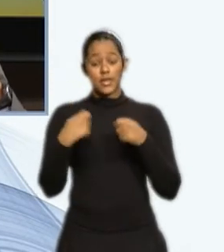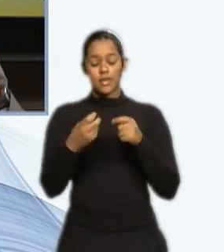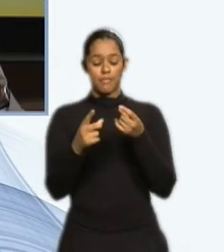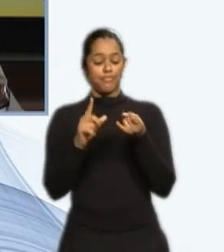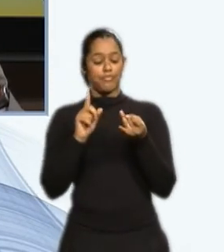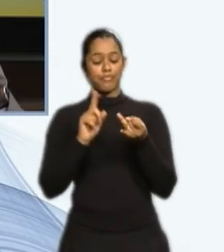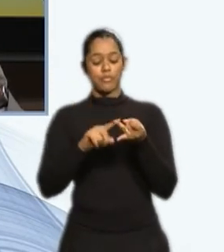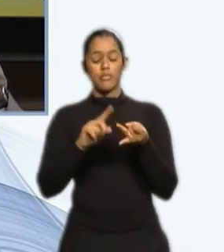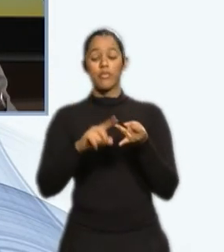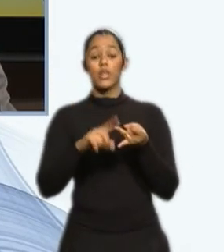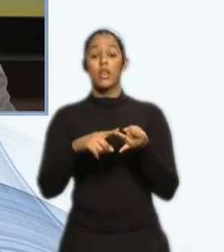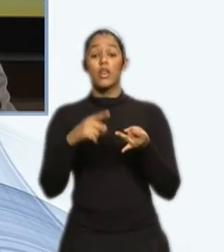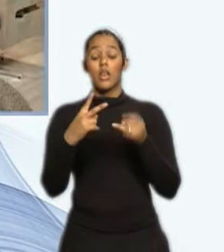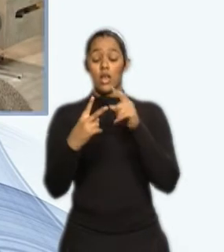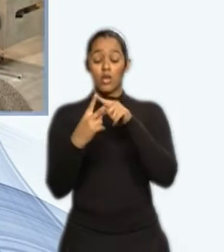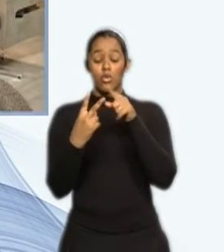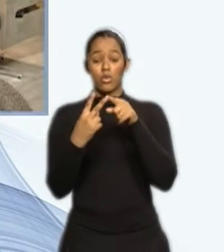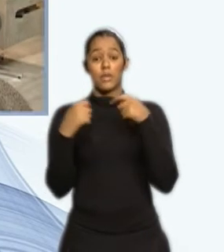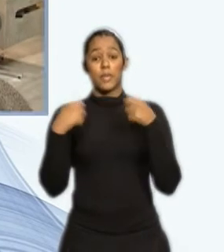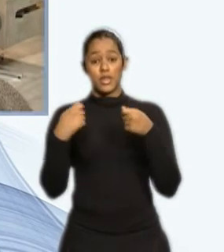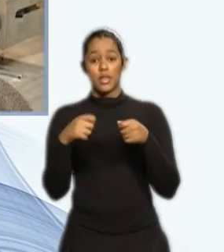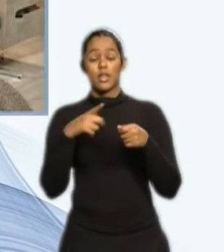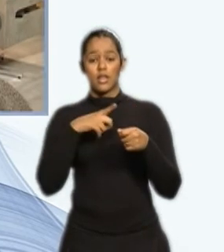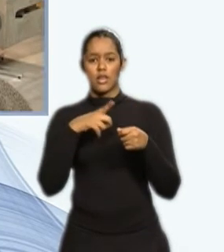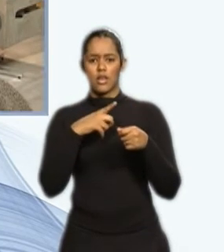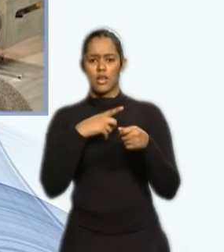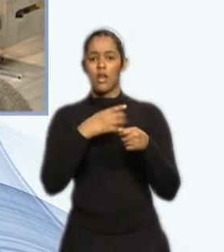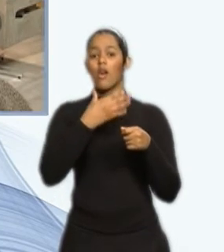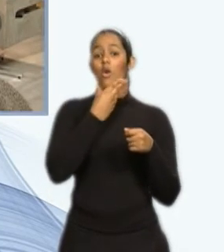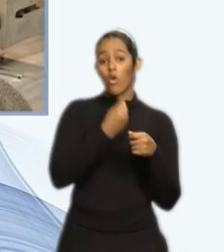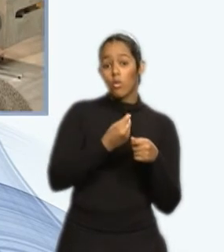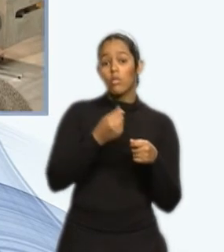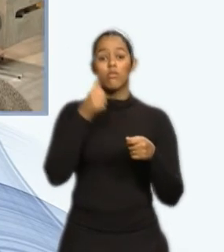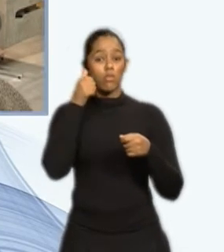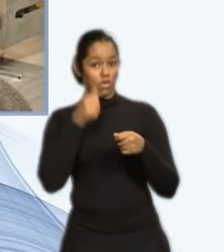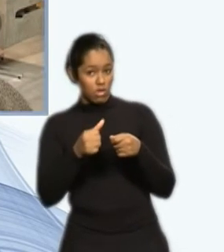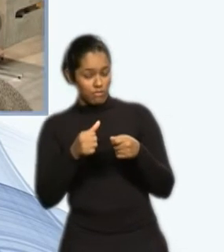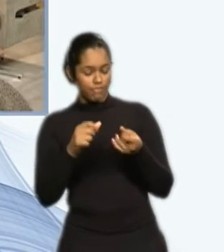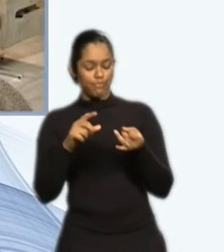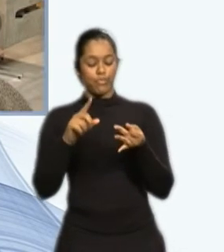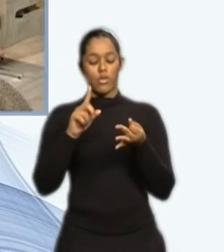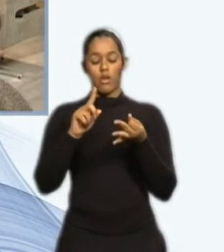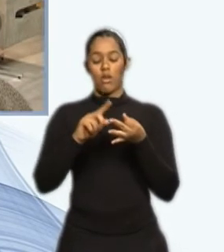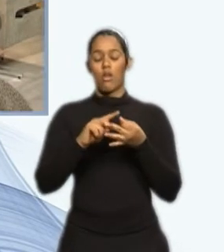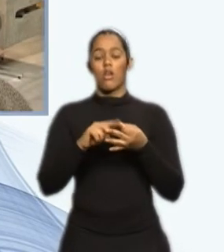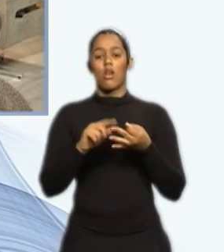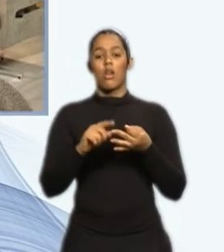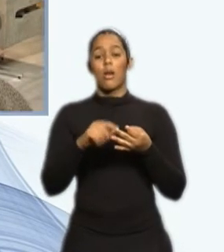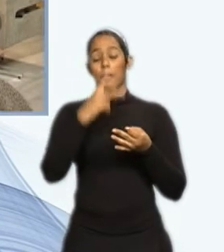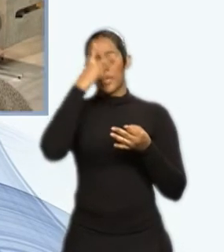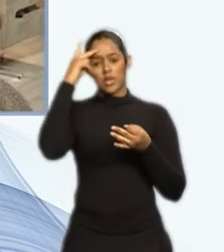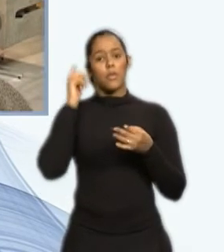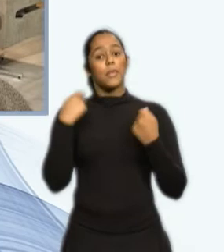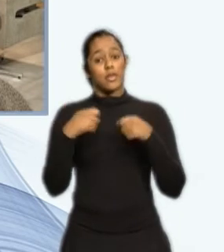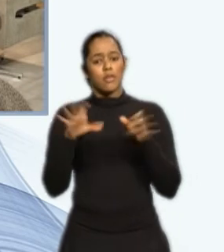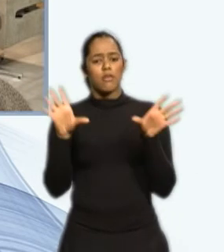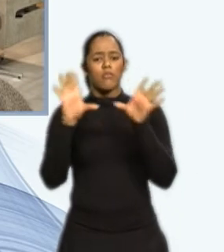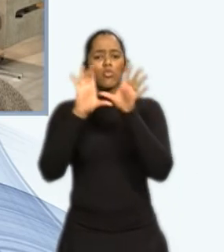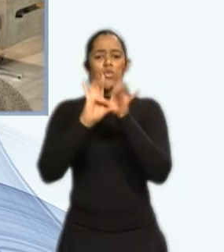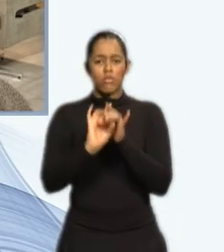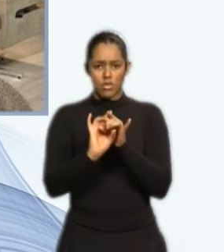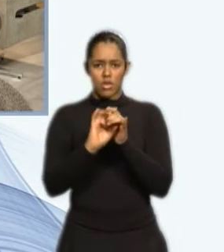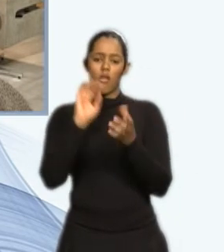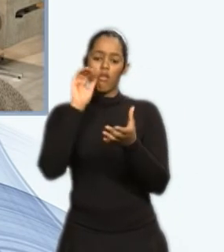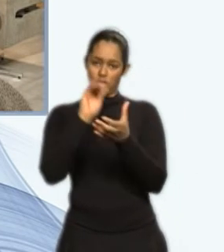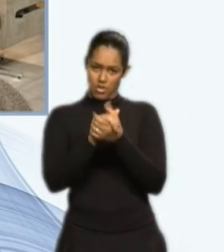sexo diferente. Em quarto lugar, essas pessoas têm que estar unidas por um compromisso vitalício, que é o